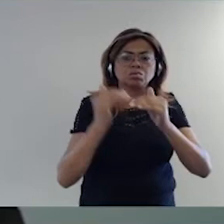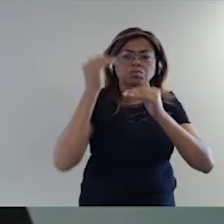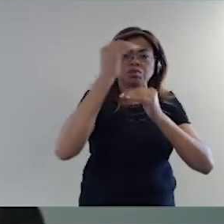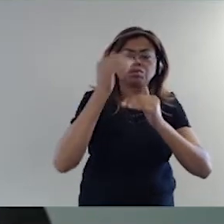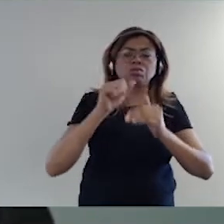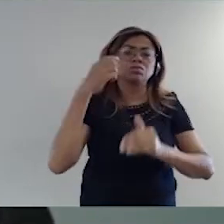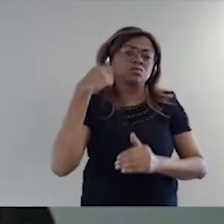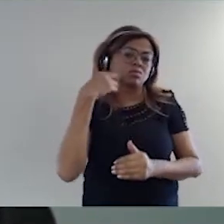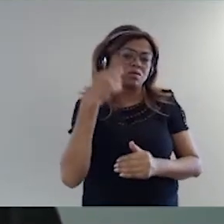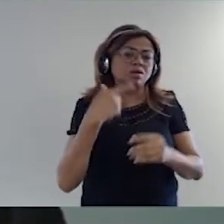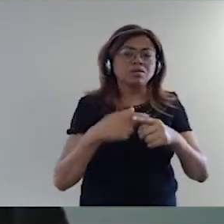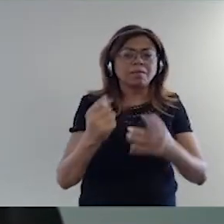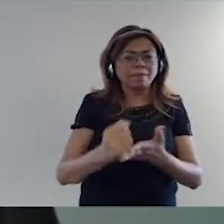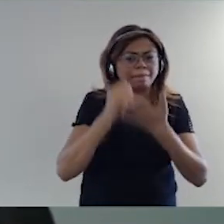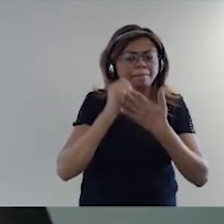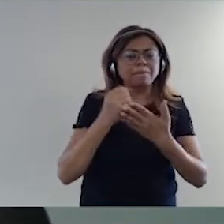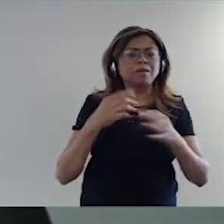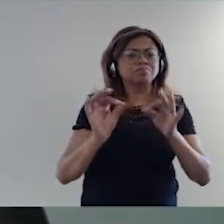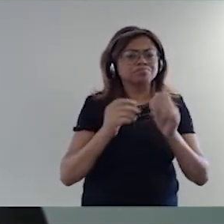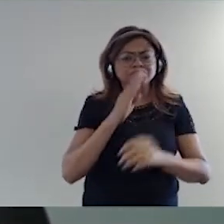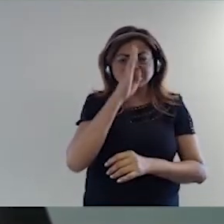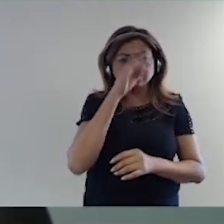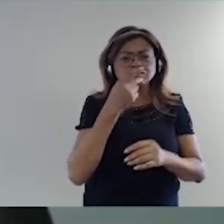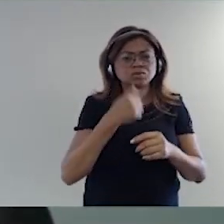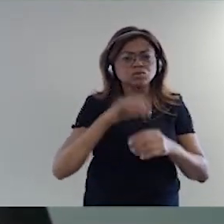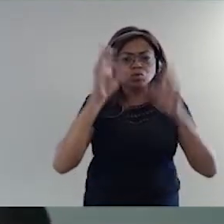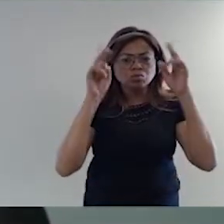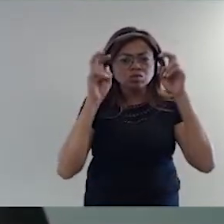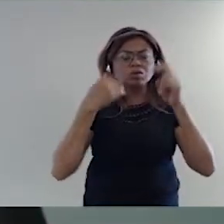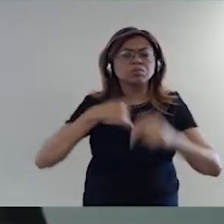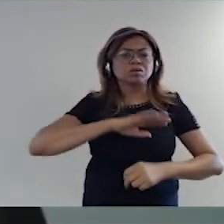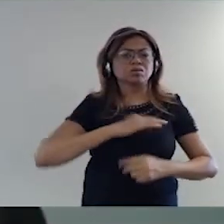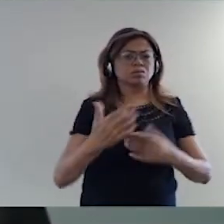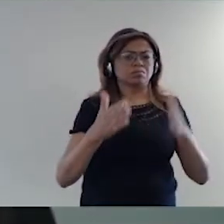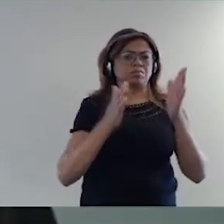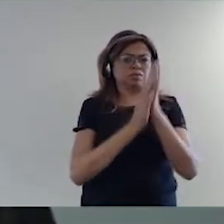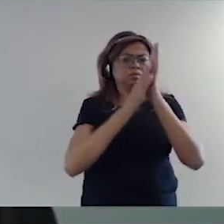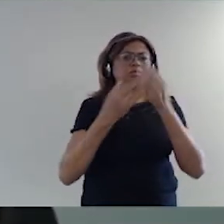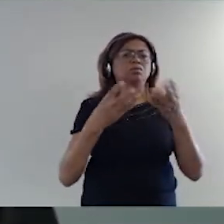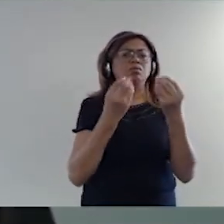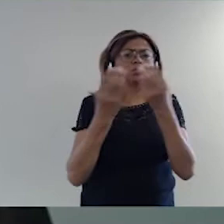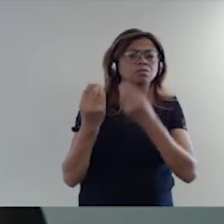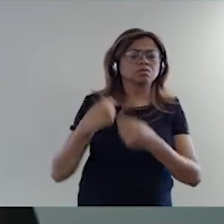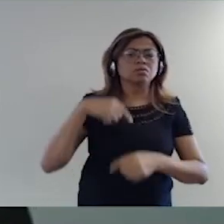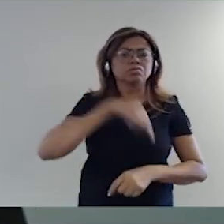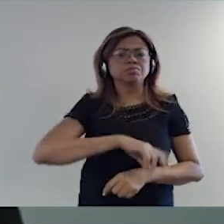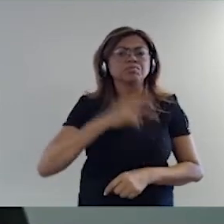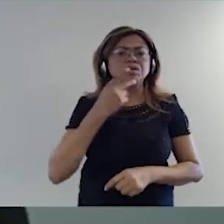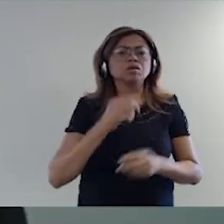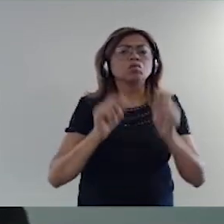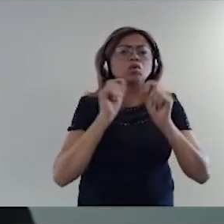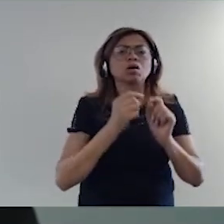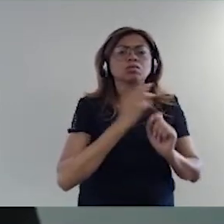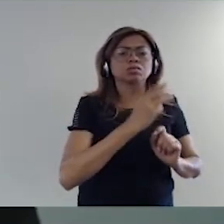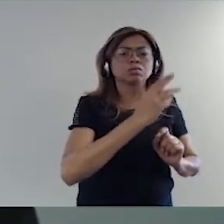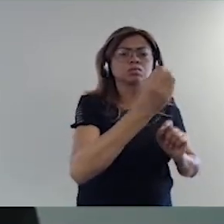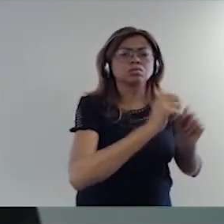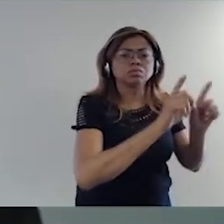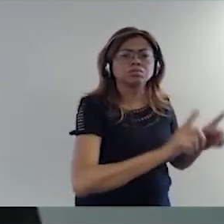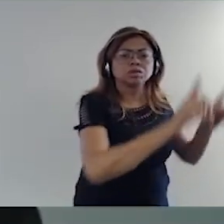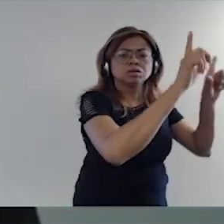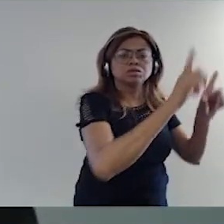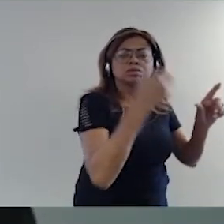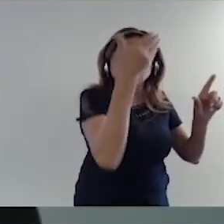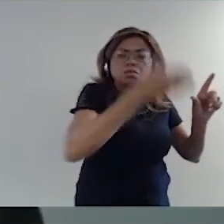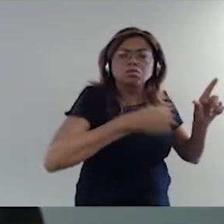apoio, principalmente porque acabamos tratando de um tema que impactou tanto a nossa advocacia catarinense, que são os atos virtuais, em especial diante